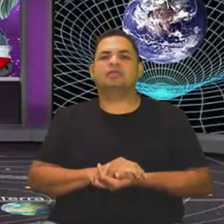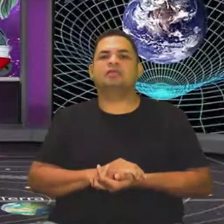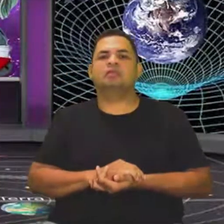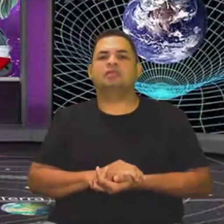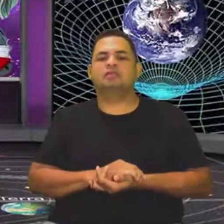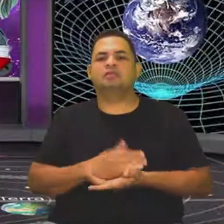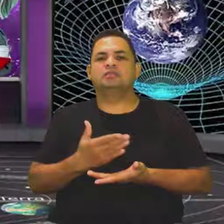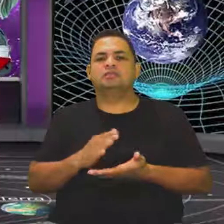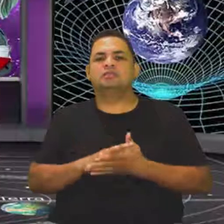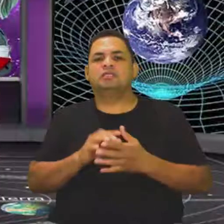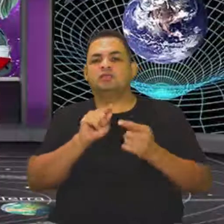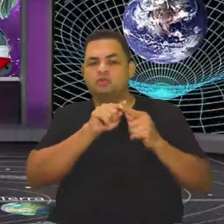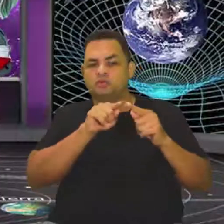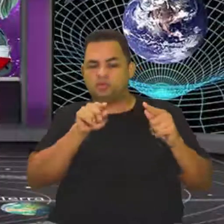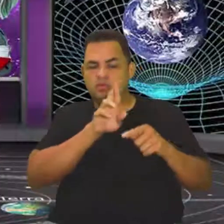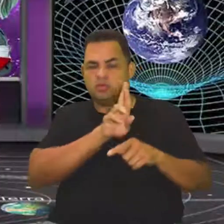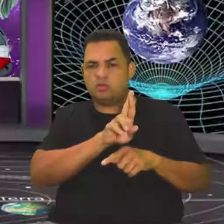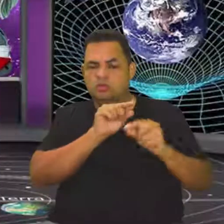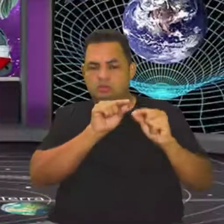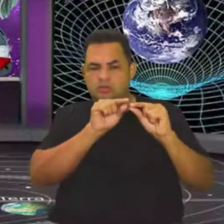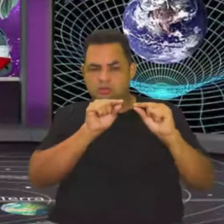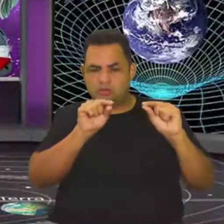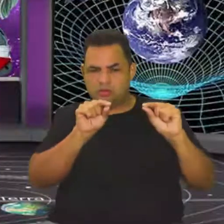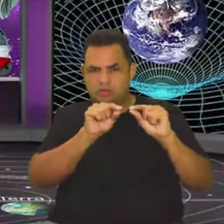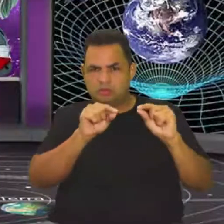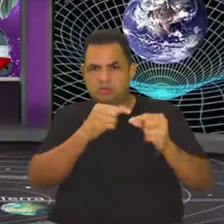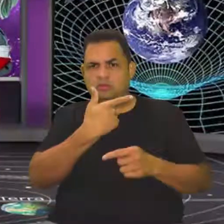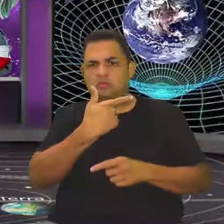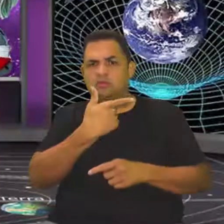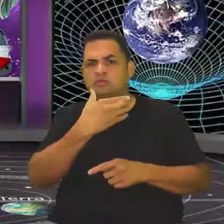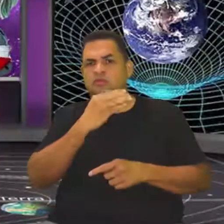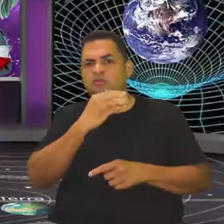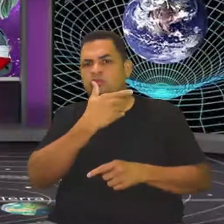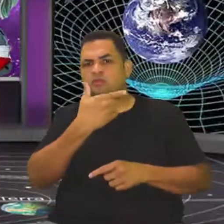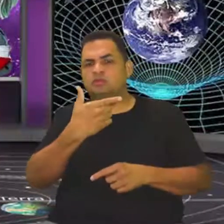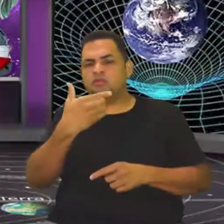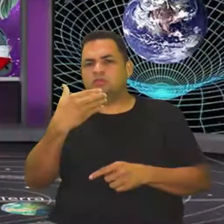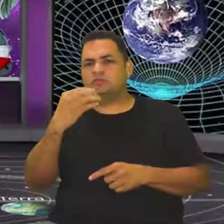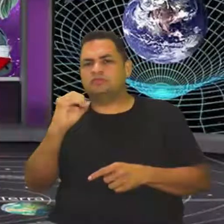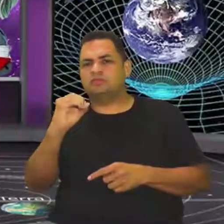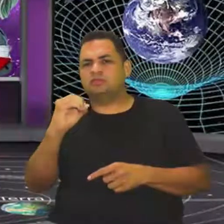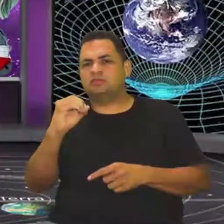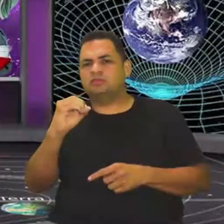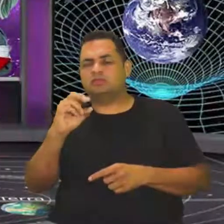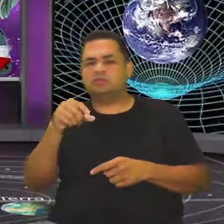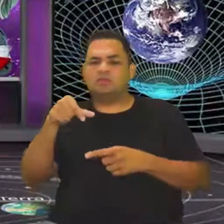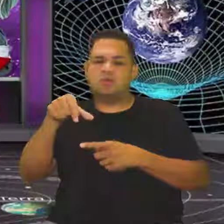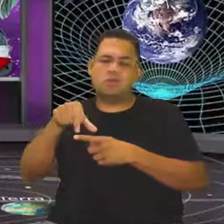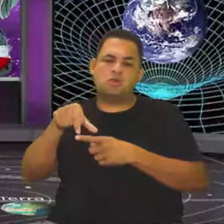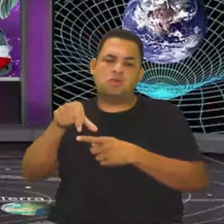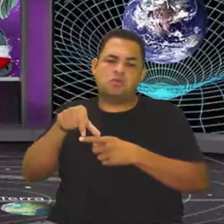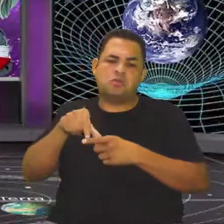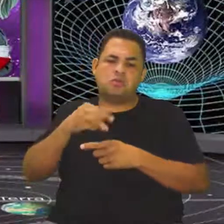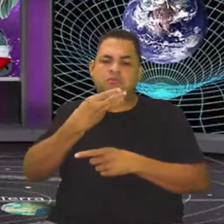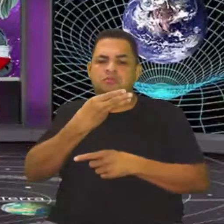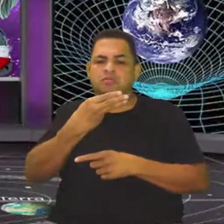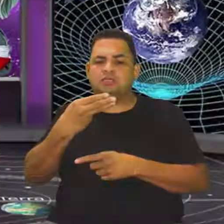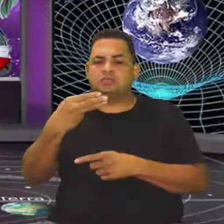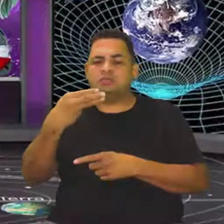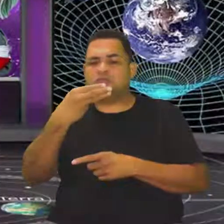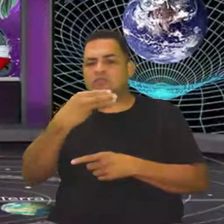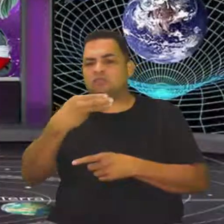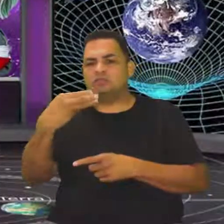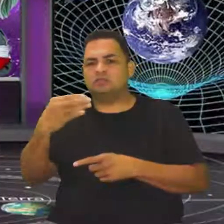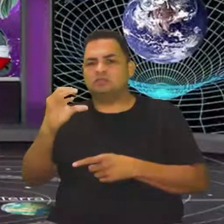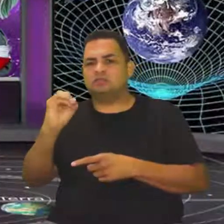coloca um resistor. Pode ser um resistor de 220 ohms, um de 330, dependendo do teu LED, tá bom?